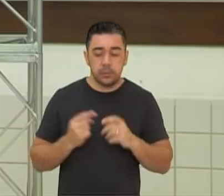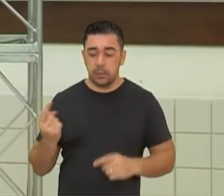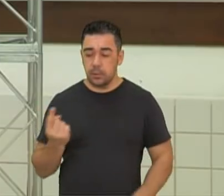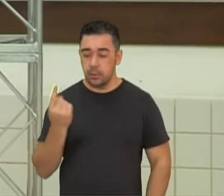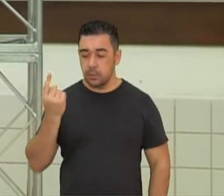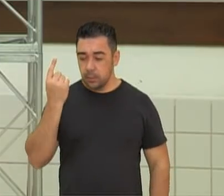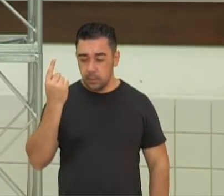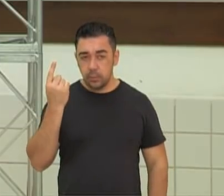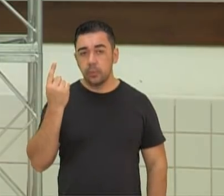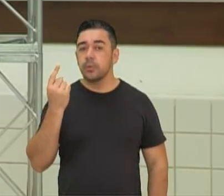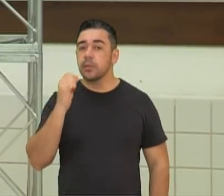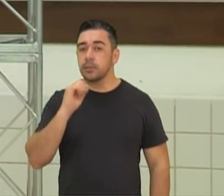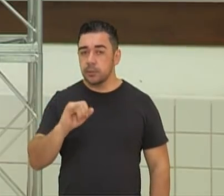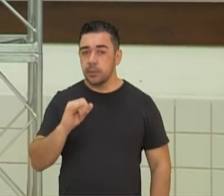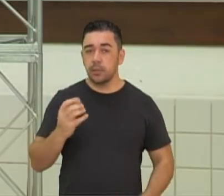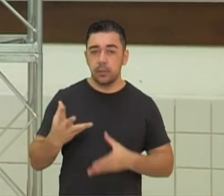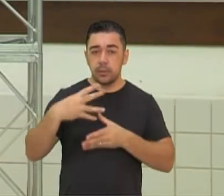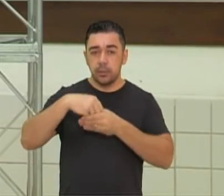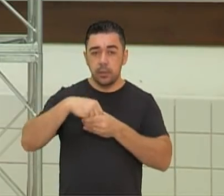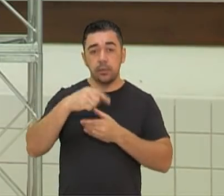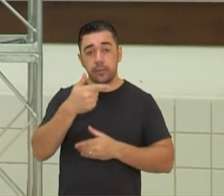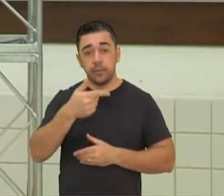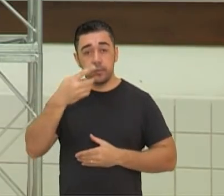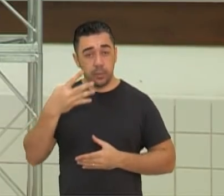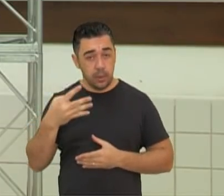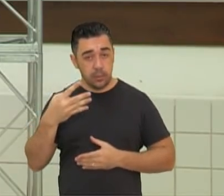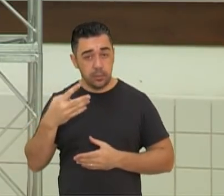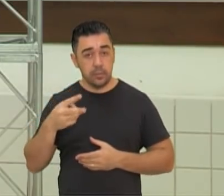desse paralelepípedo se o volume for 24?